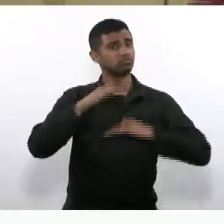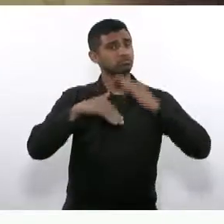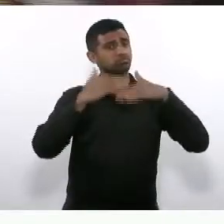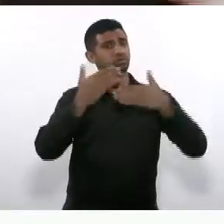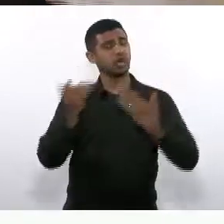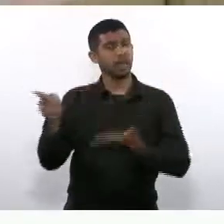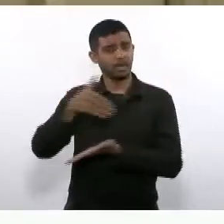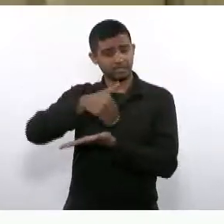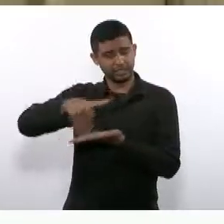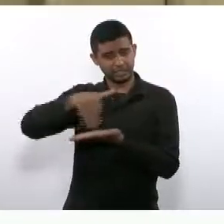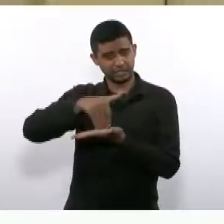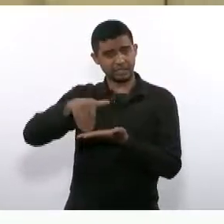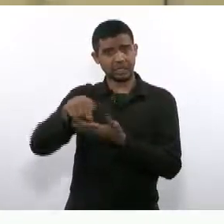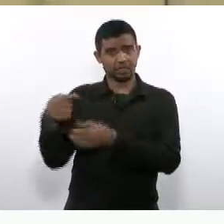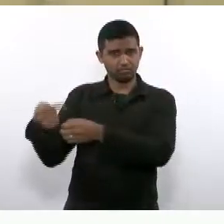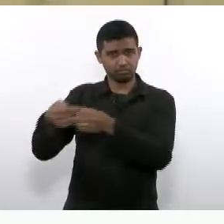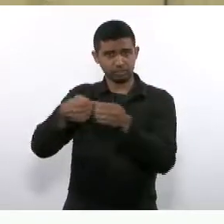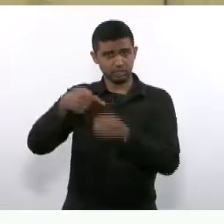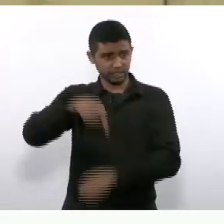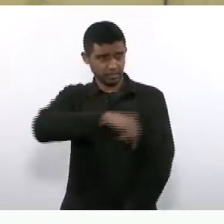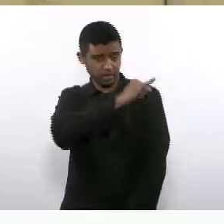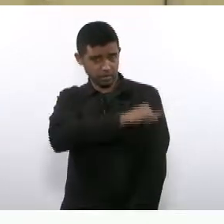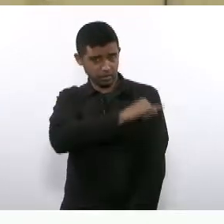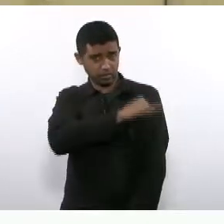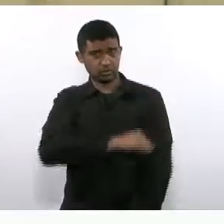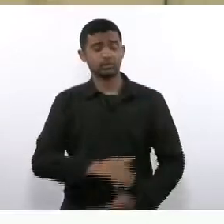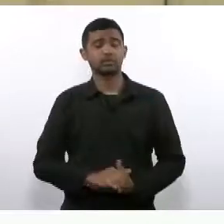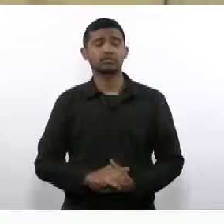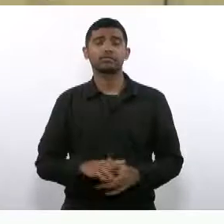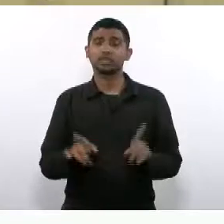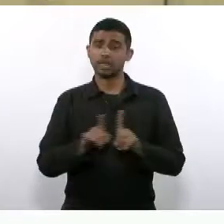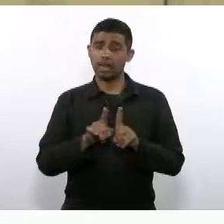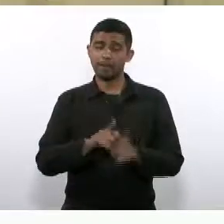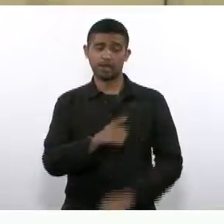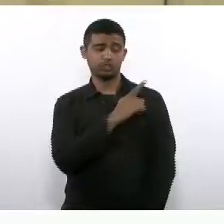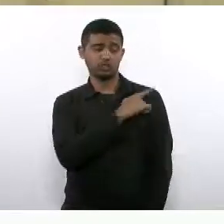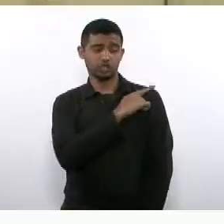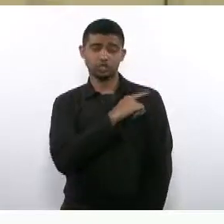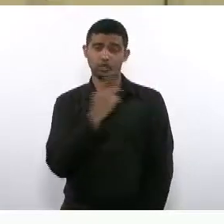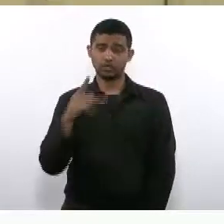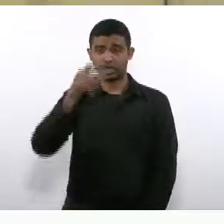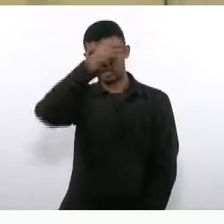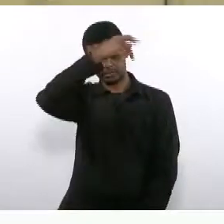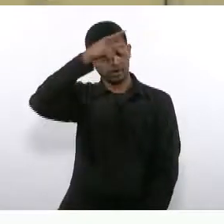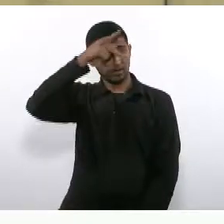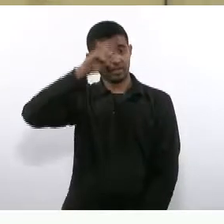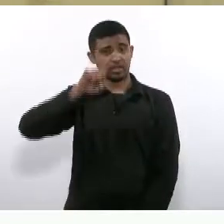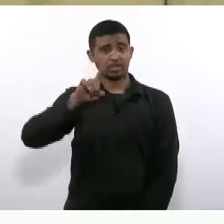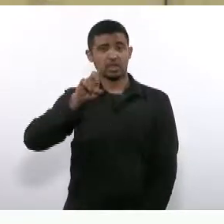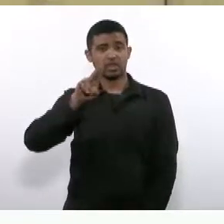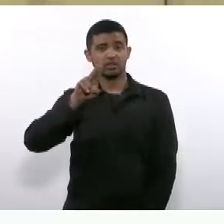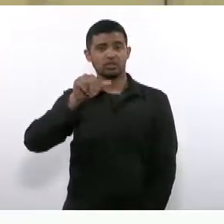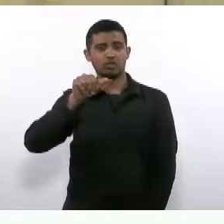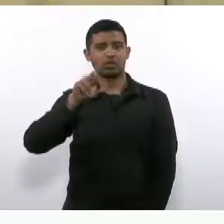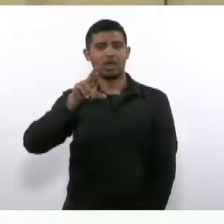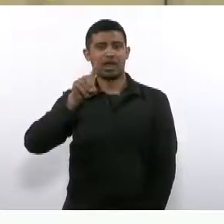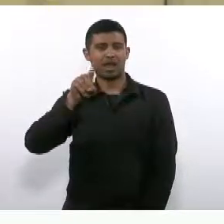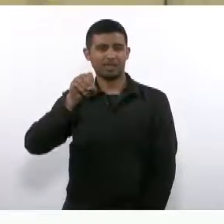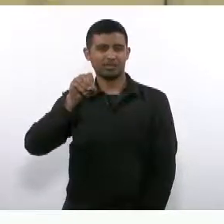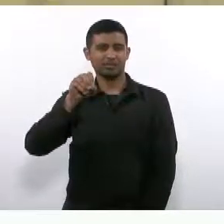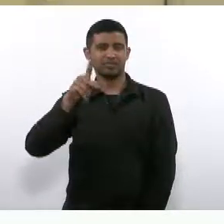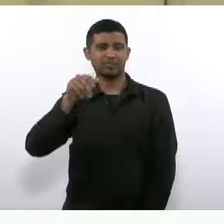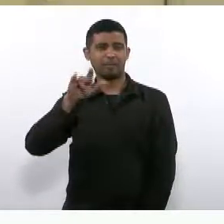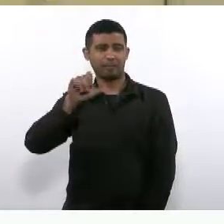a Secretaria no município do Rio, na gestão do prefeito Eduardo Paz, e, no entanto, quando